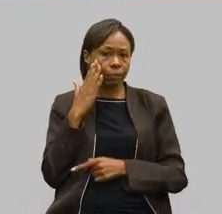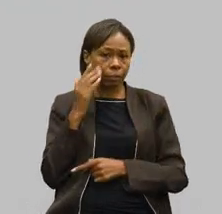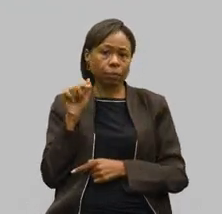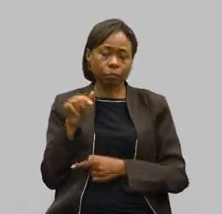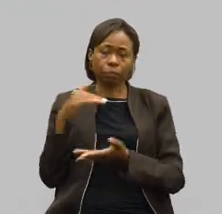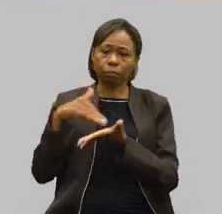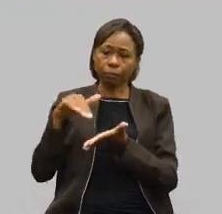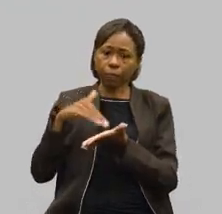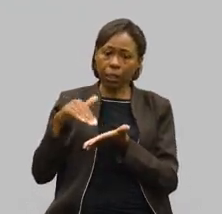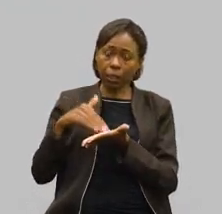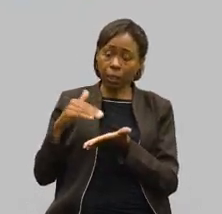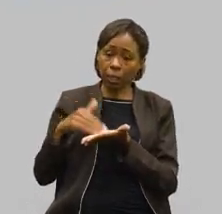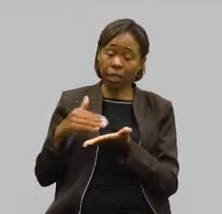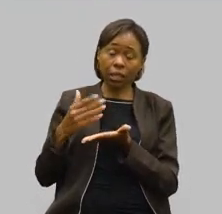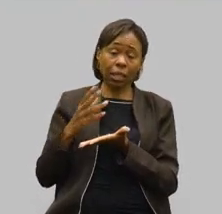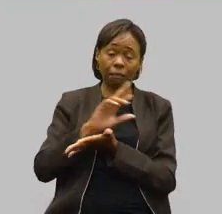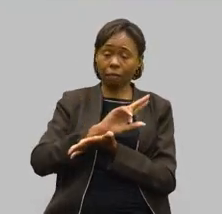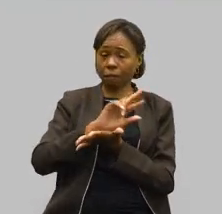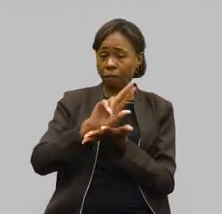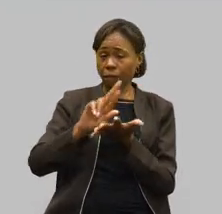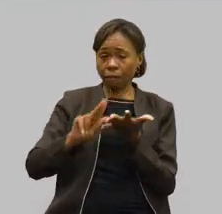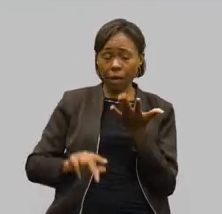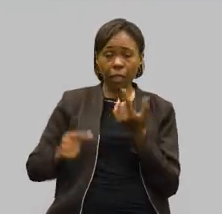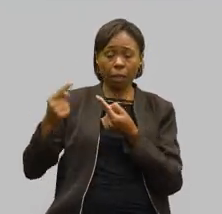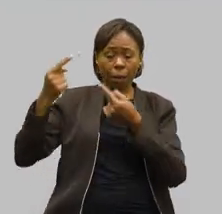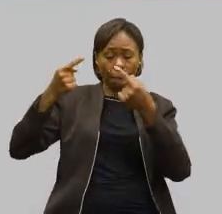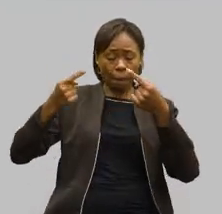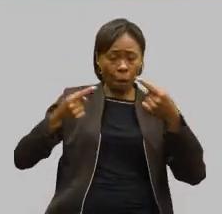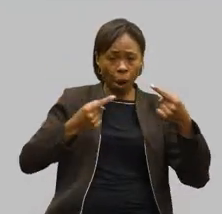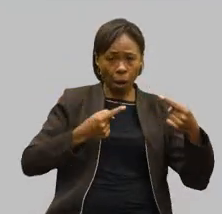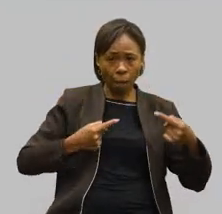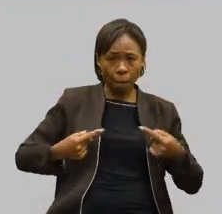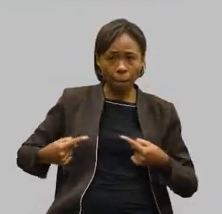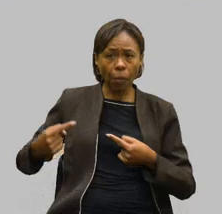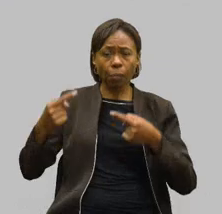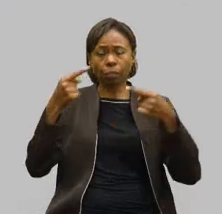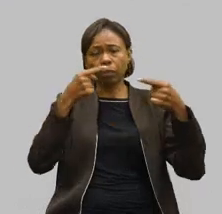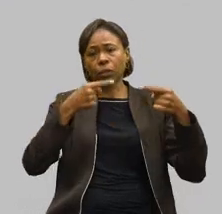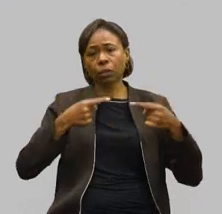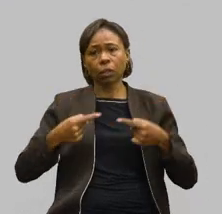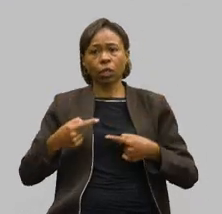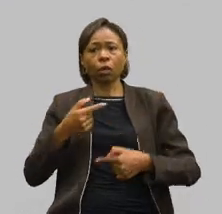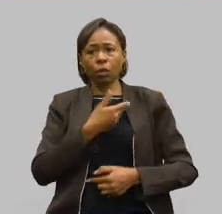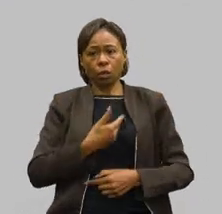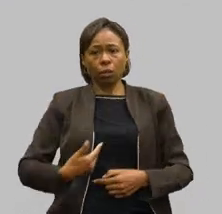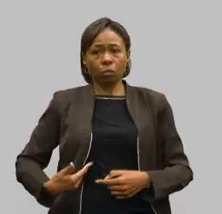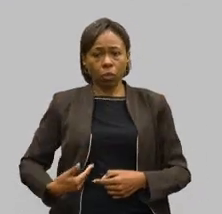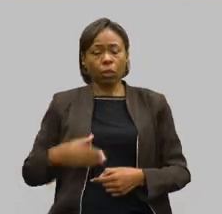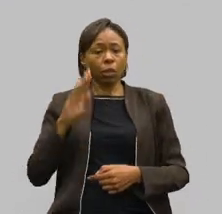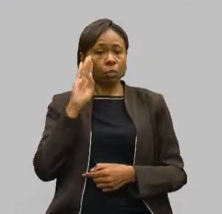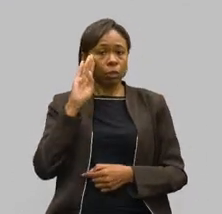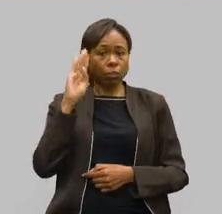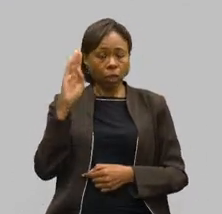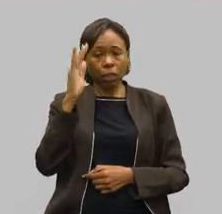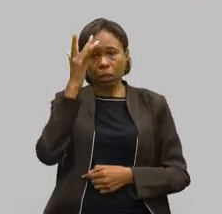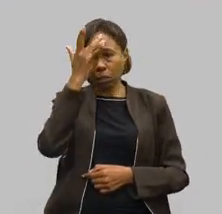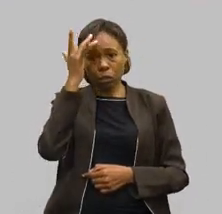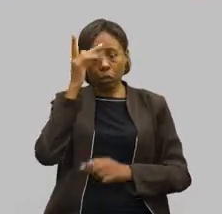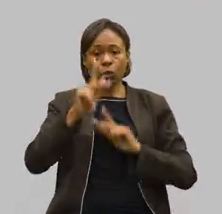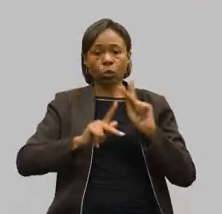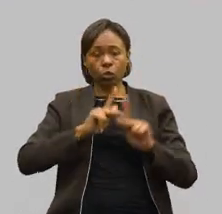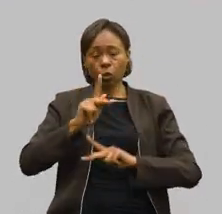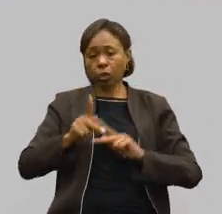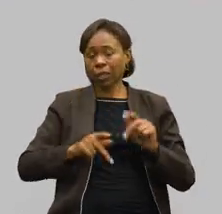onde perpassa a maioria das das políticas públicas de impacto direto na vida da nossa população sobretudo a população que mais precisa